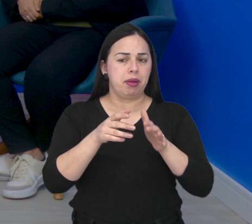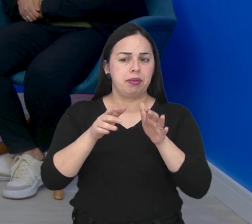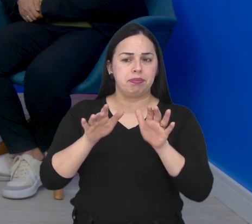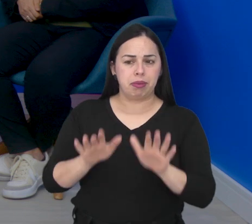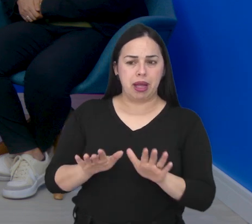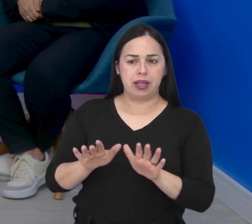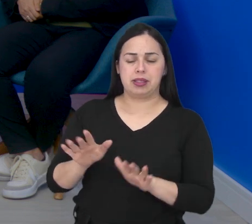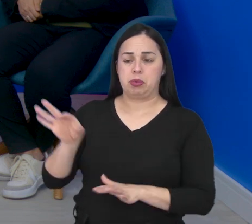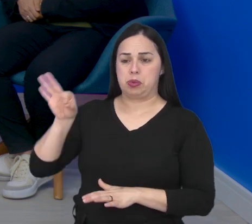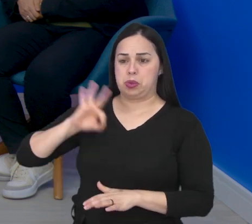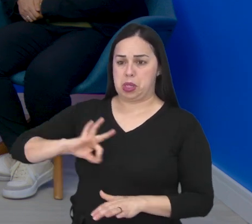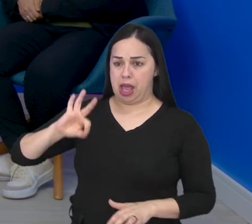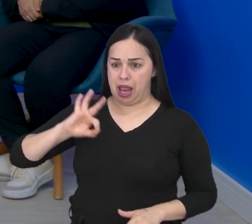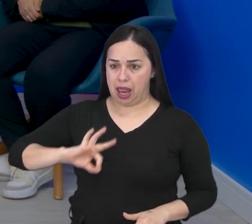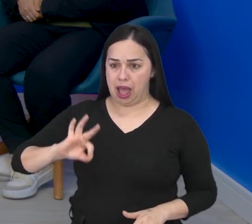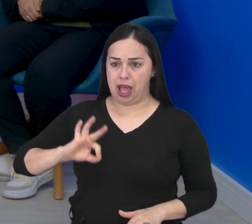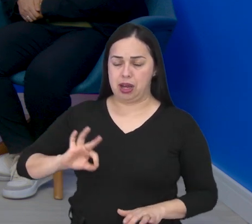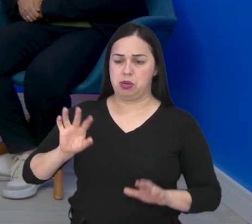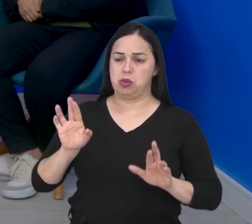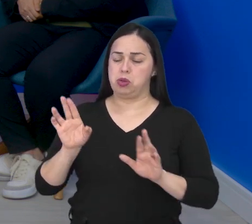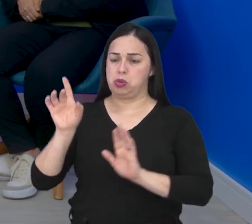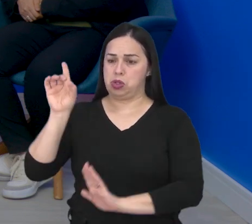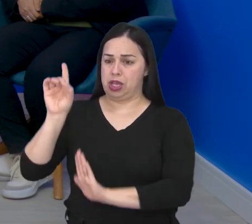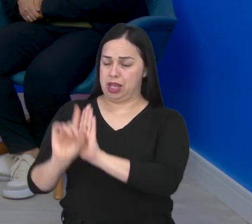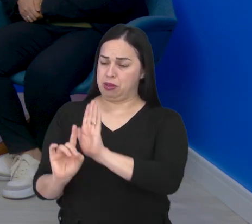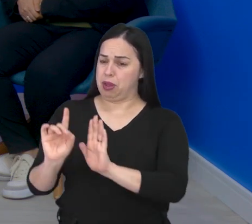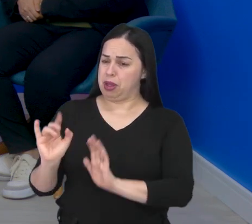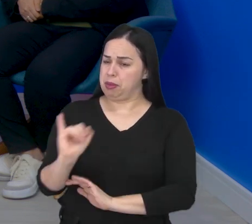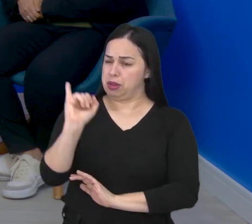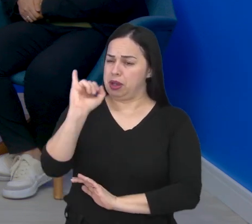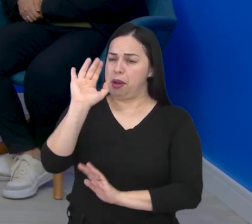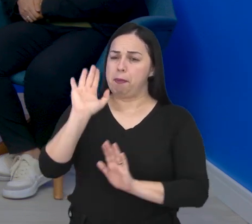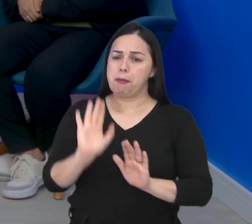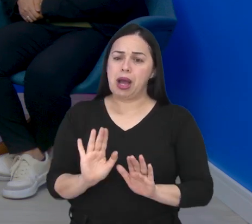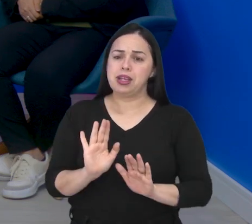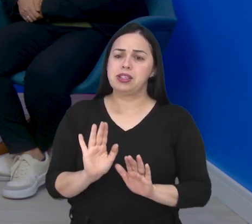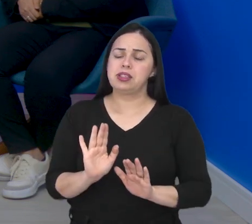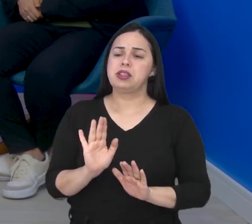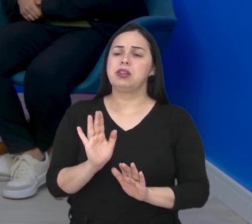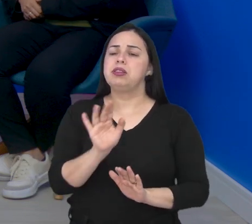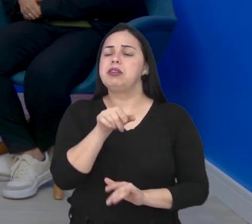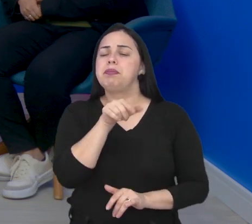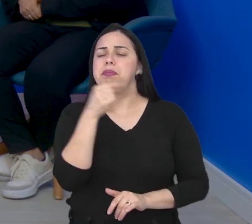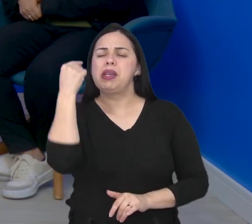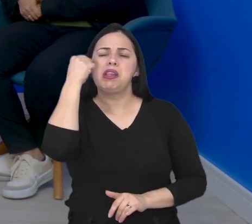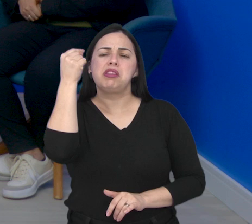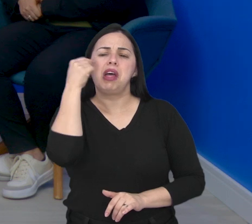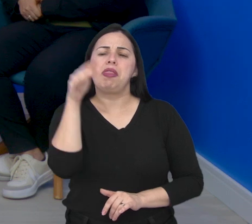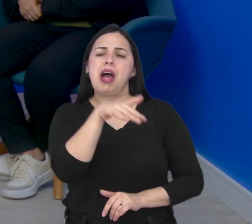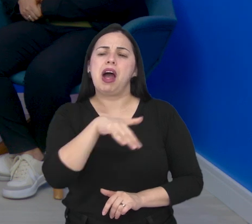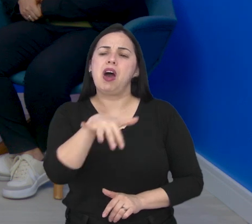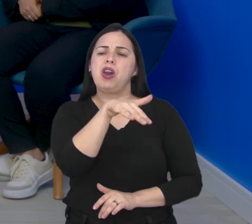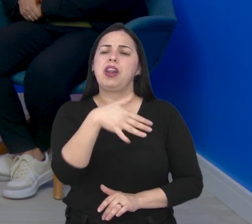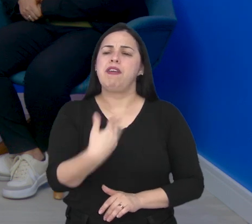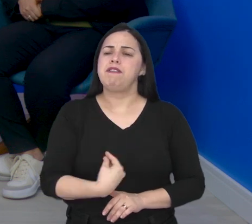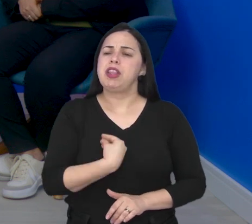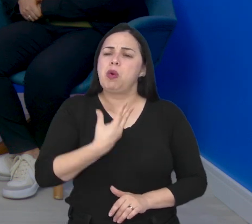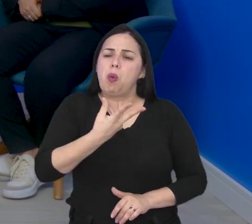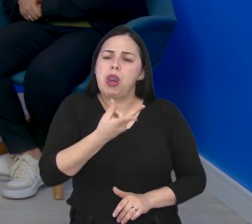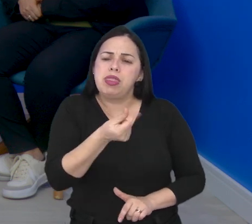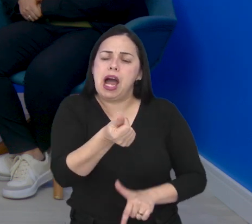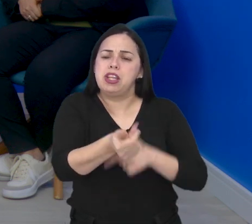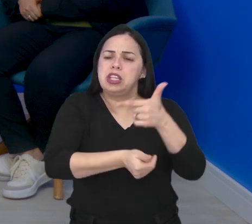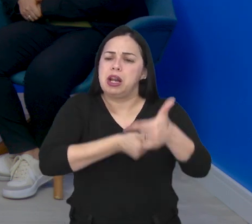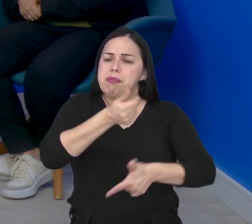Por uma questão de salário, de direitos, eles são muito importantes, né? E quando a gente pensa na produtividade, na qualidade de vida, do bem-estar